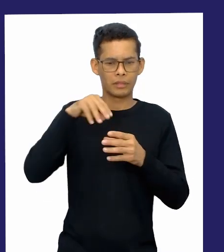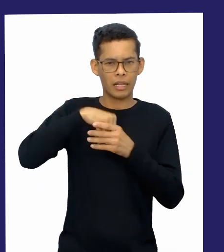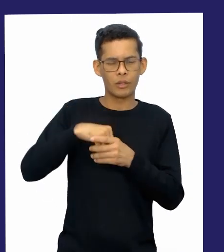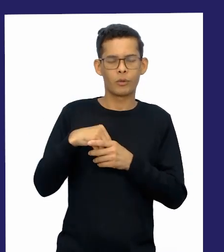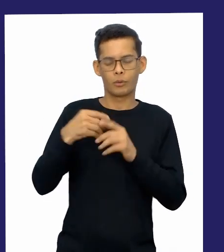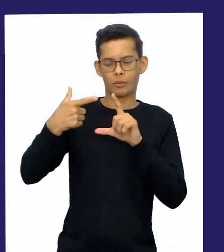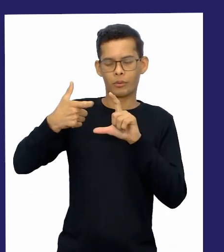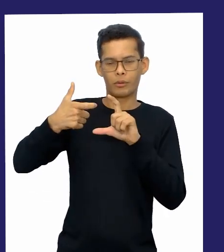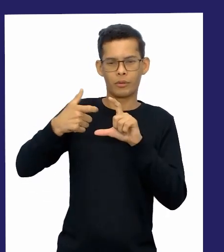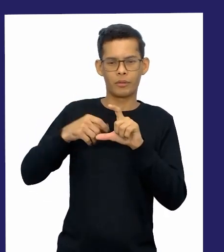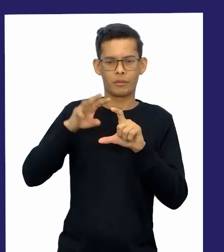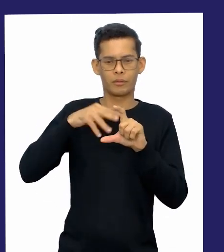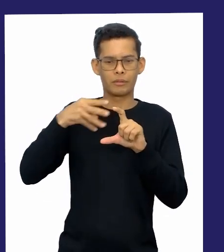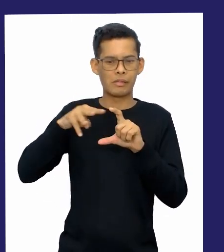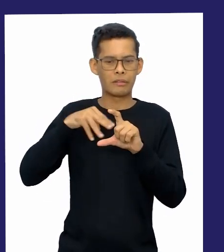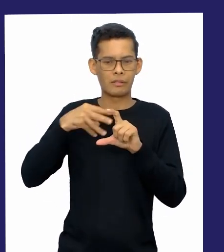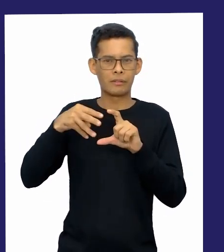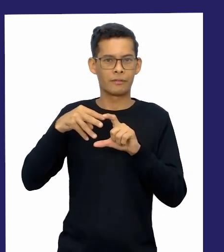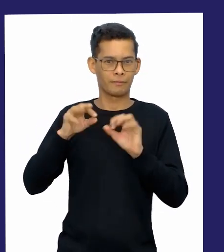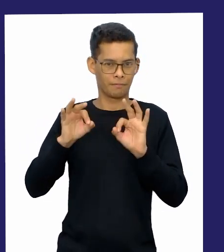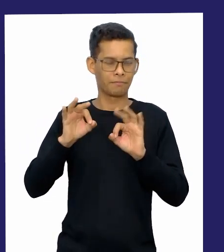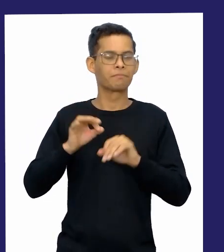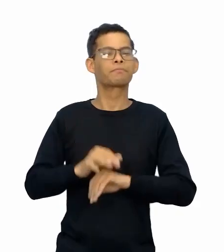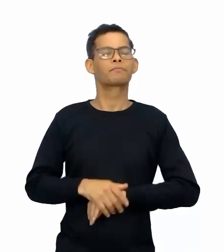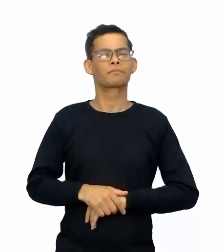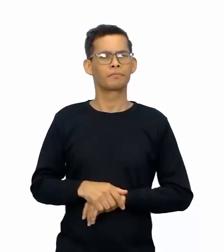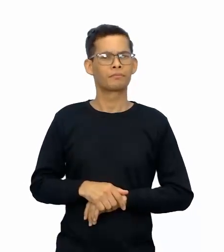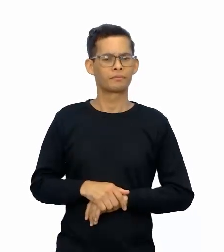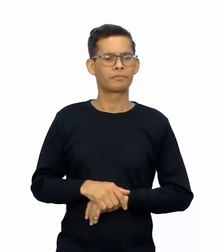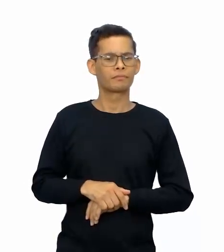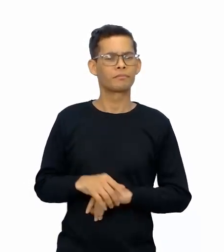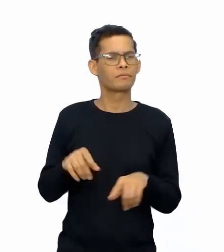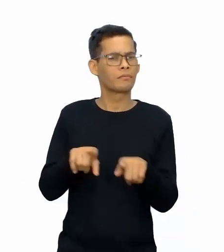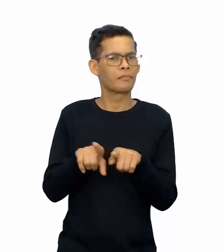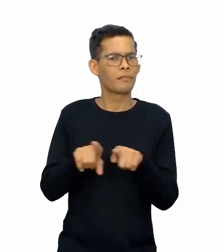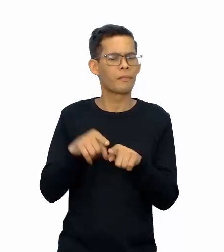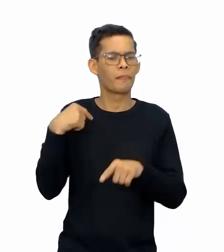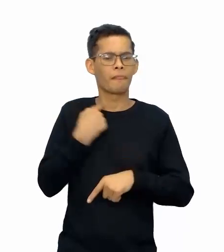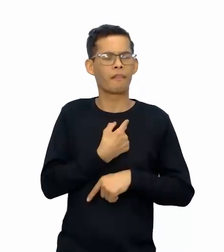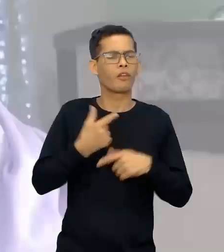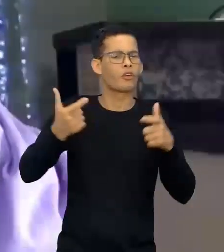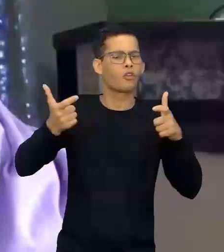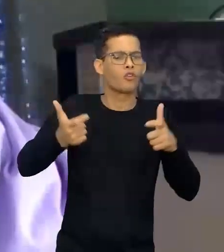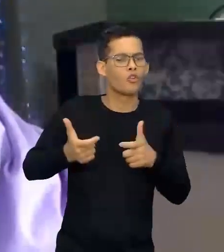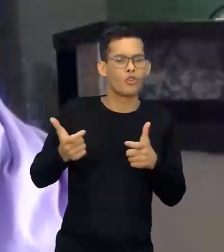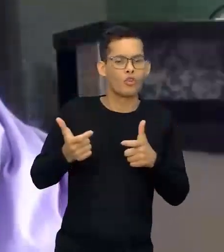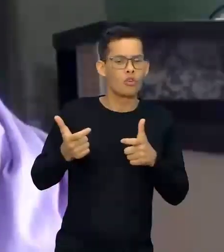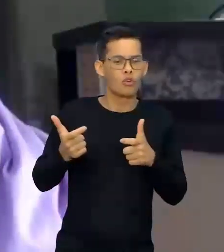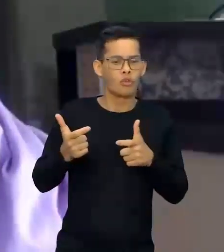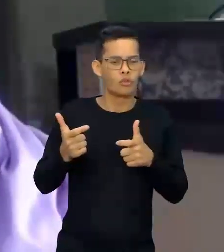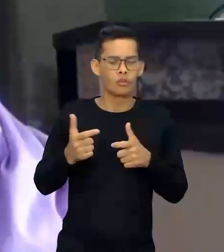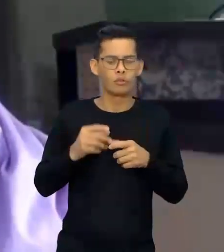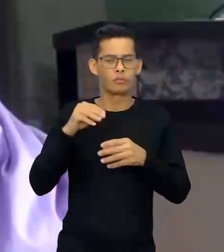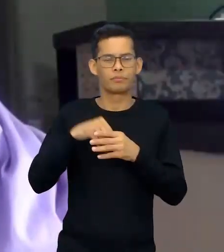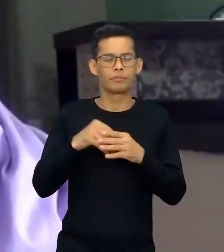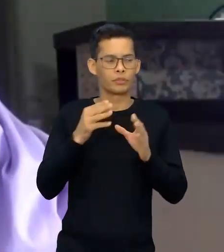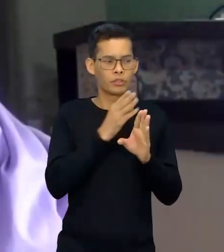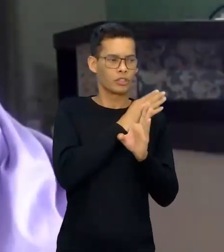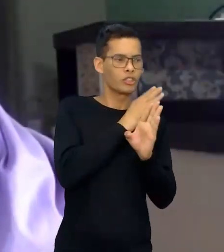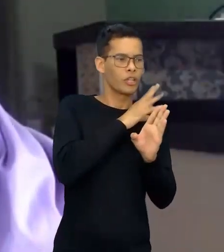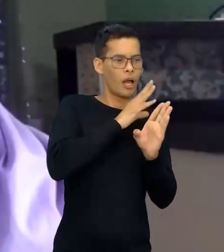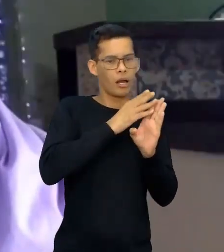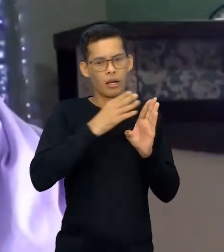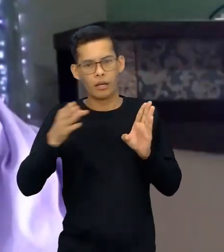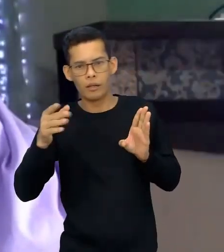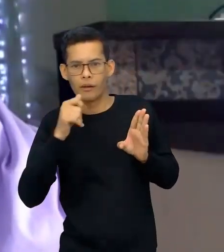ok? Só para a gente saber onde estamos aqui na nossa linha do